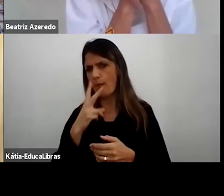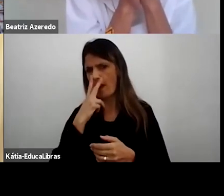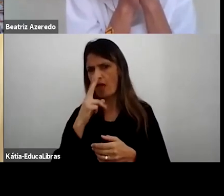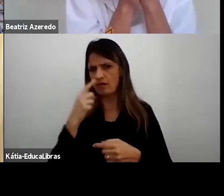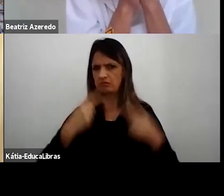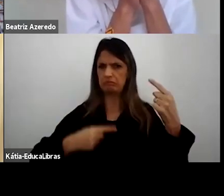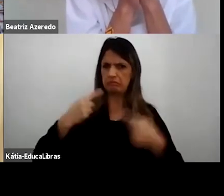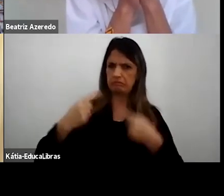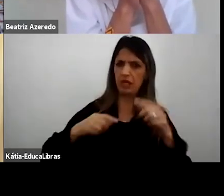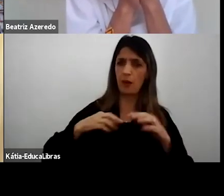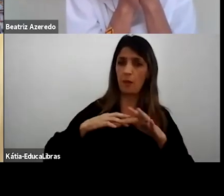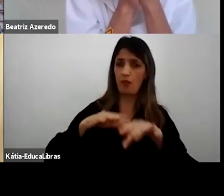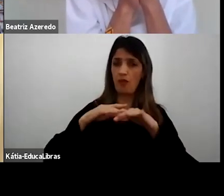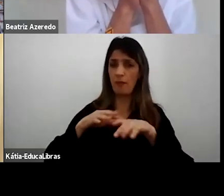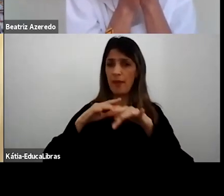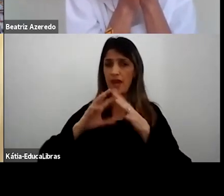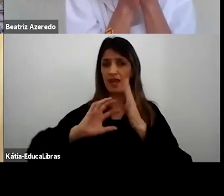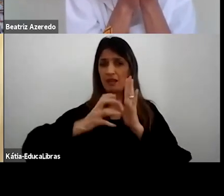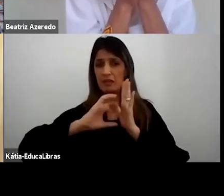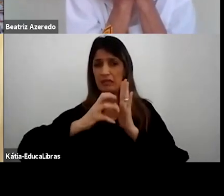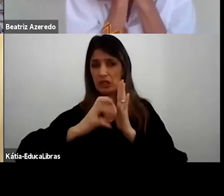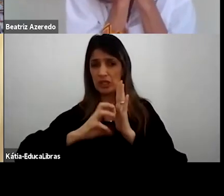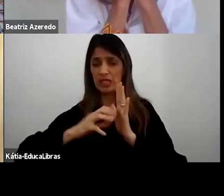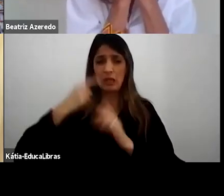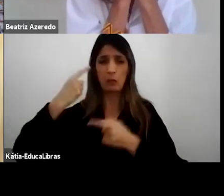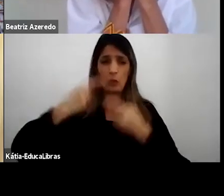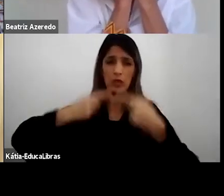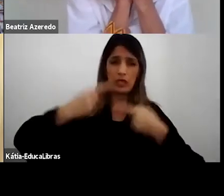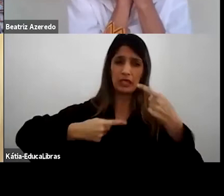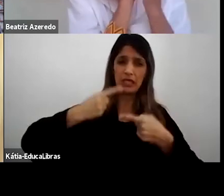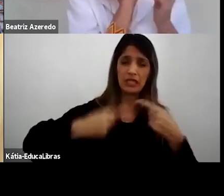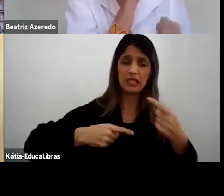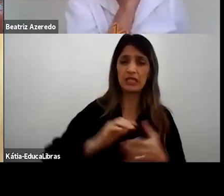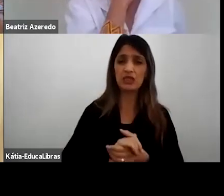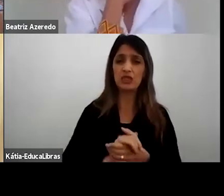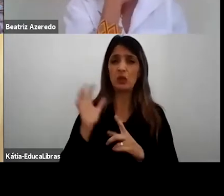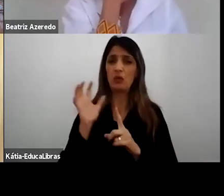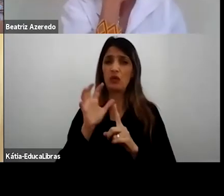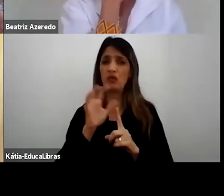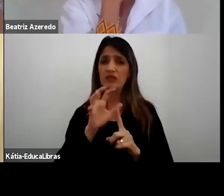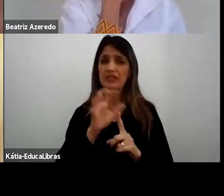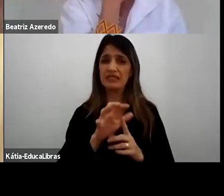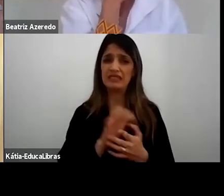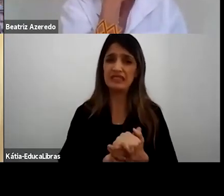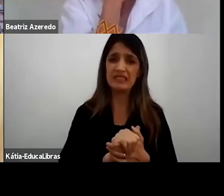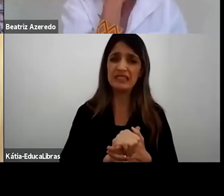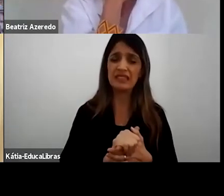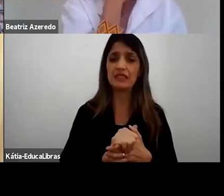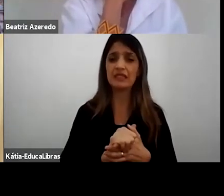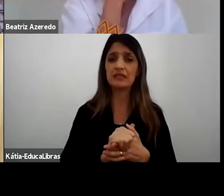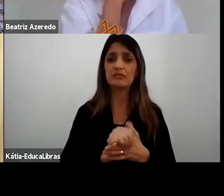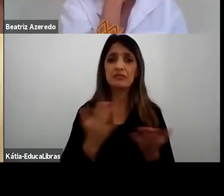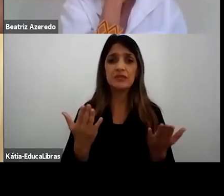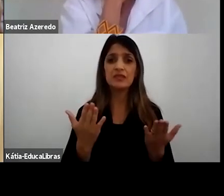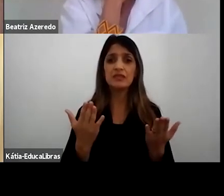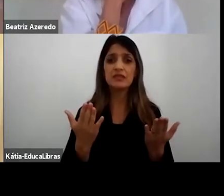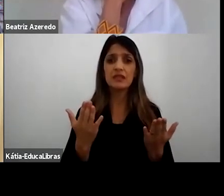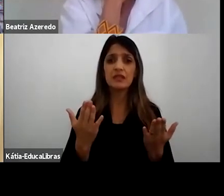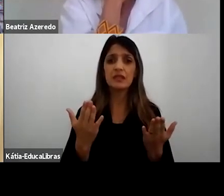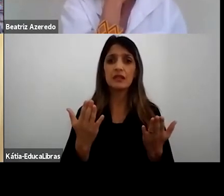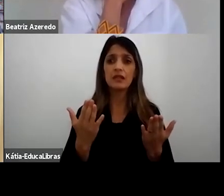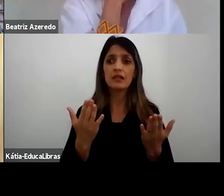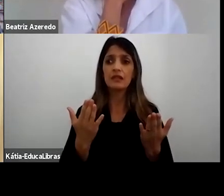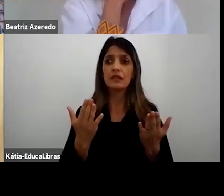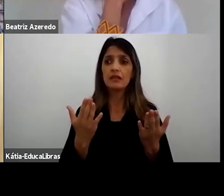políticos, por vezes partidários, que influenciam aquela situação, que a gente consiga ter um movimento assim, pô, o que vamos fazer para o Brasil mudar? Como é que o